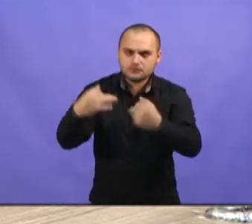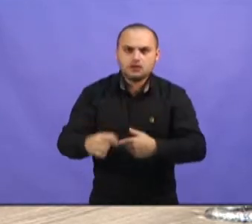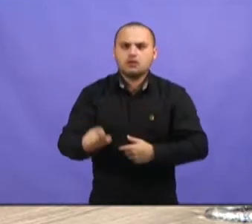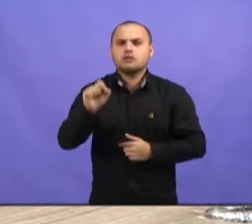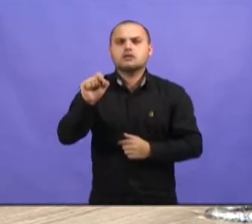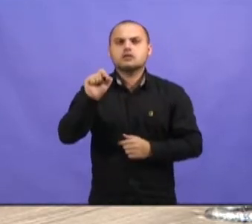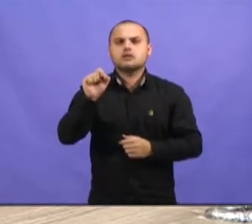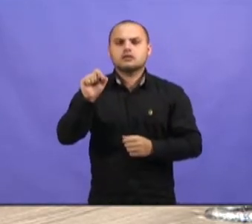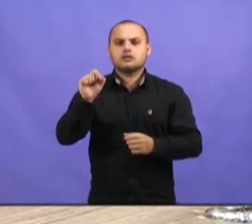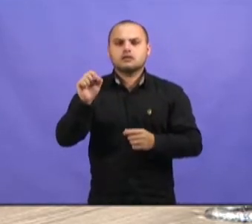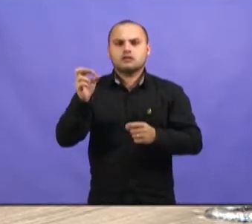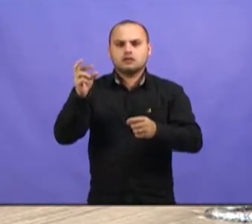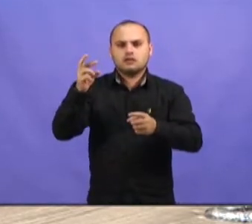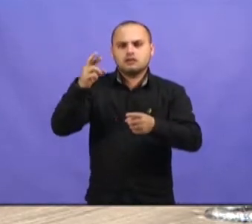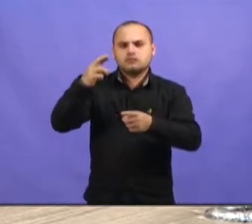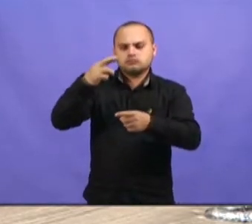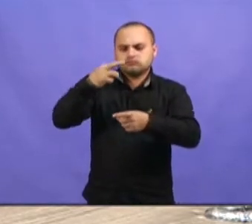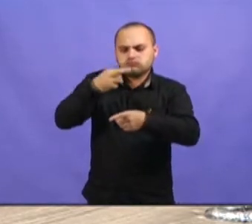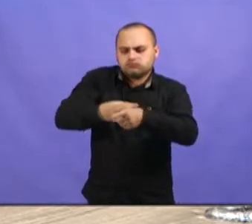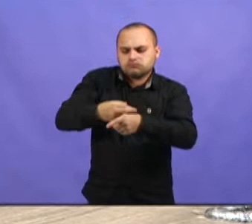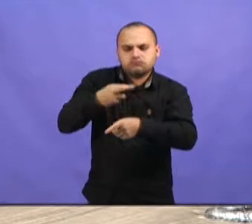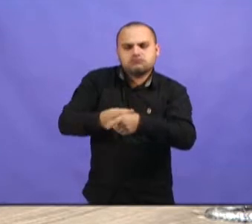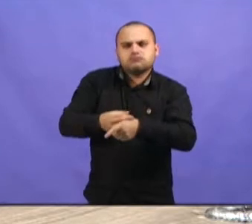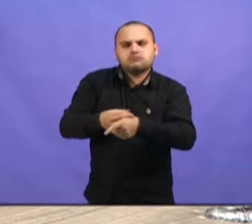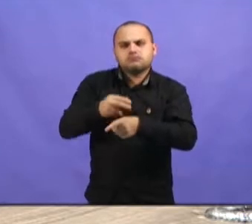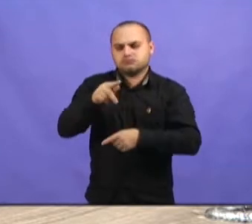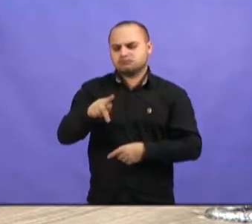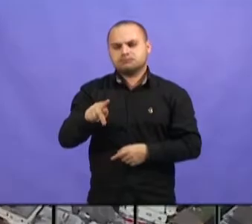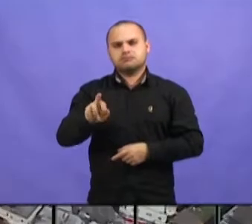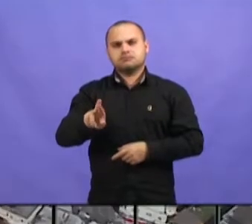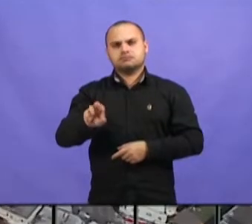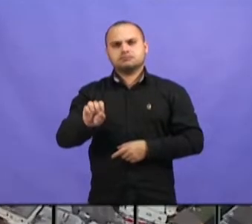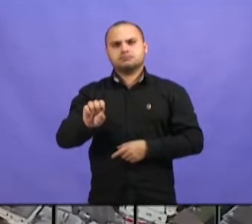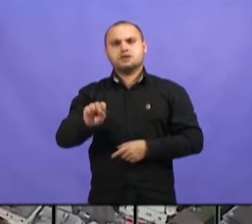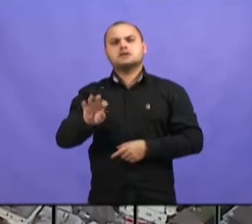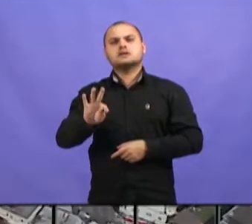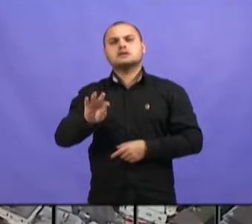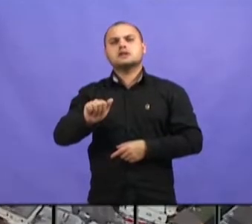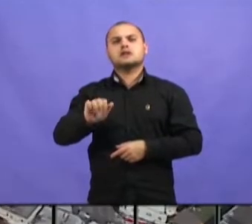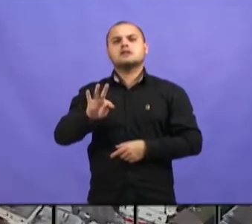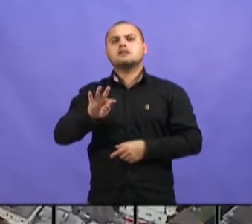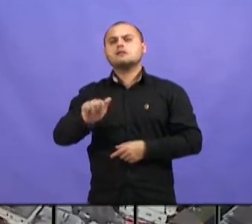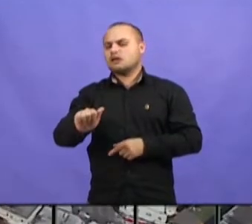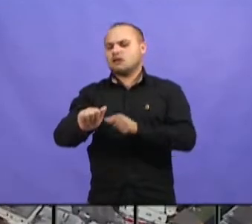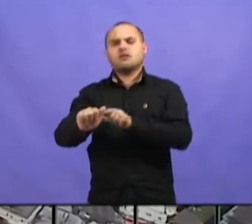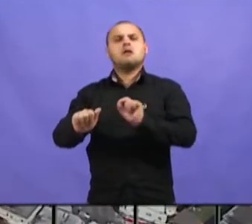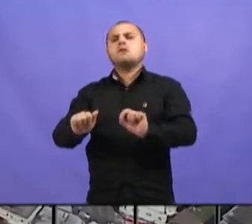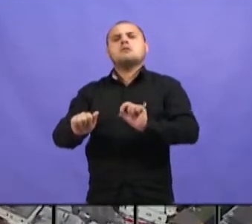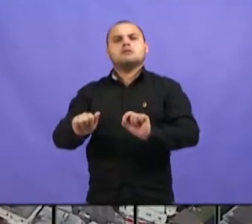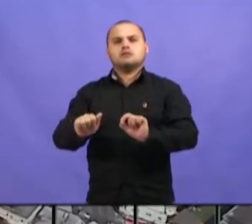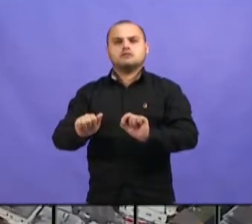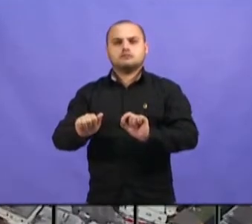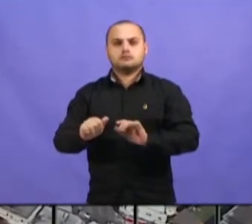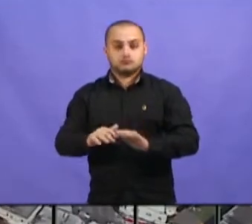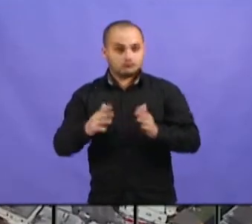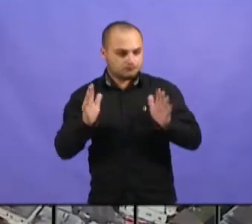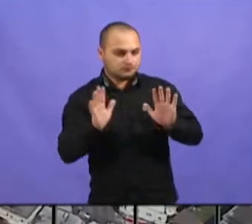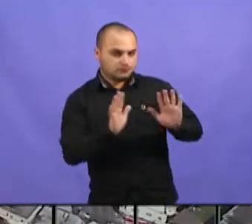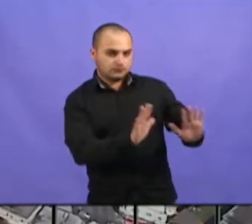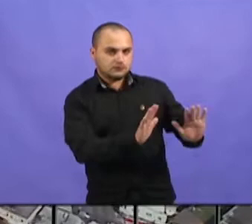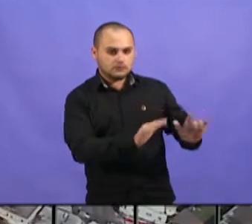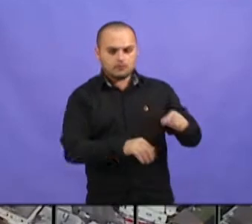próstata, qual a sua função no organismo do homem? Certo. A próstata, ela é